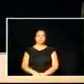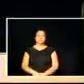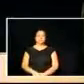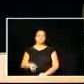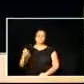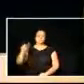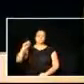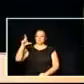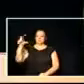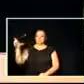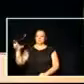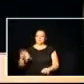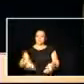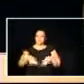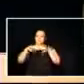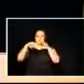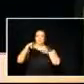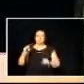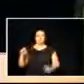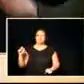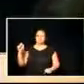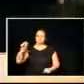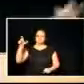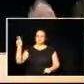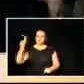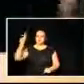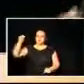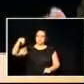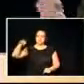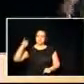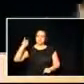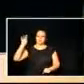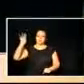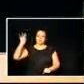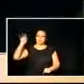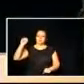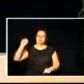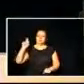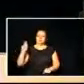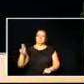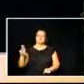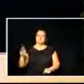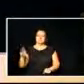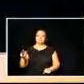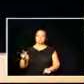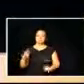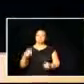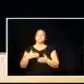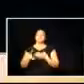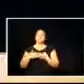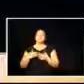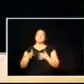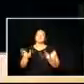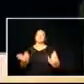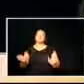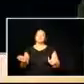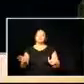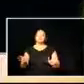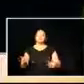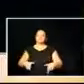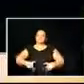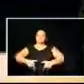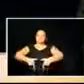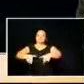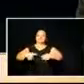Unital, e depois não tem da Prefeitura, e eles cobram novamente a Câmara, como se fosse um ato exclusivo da Câmara. Não é.